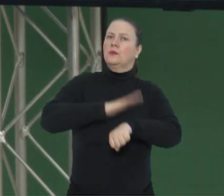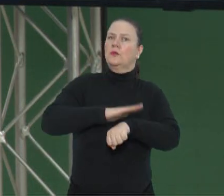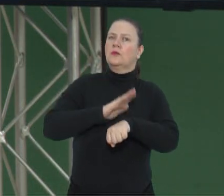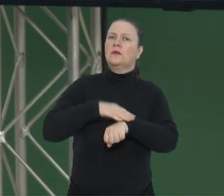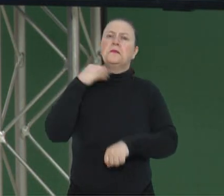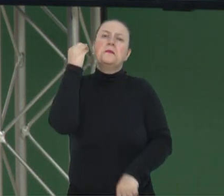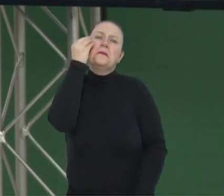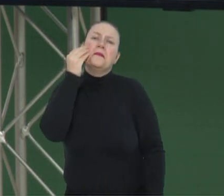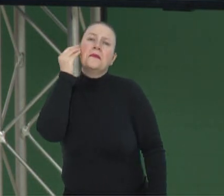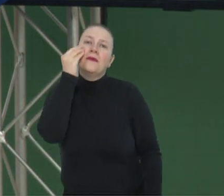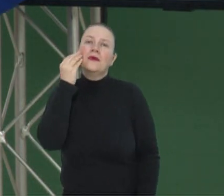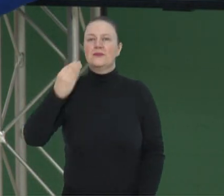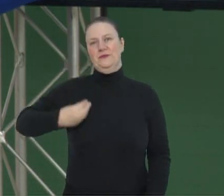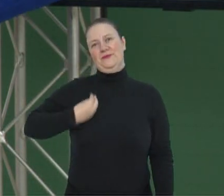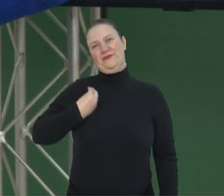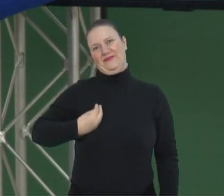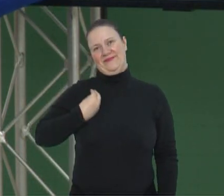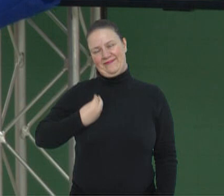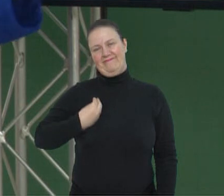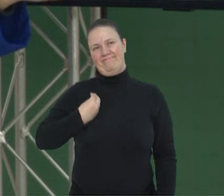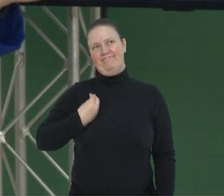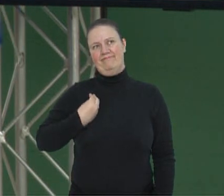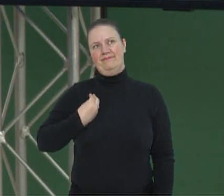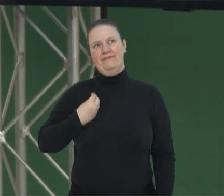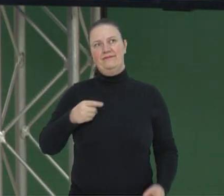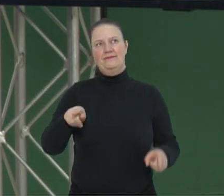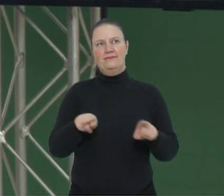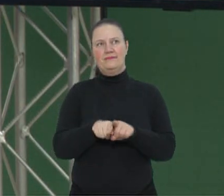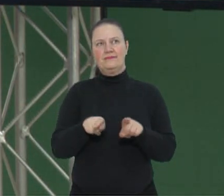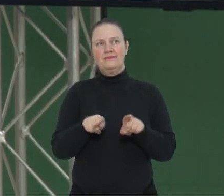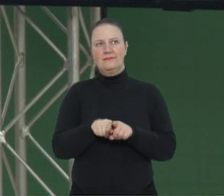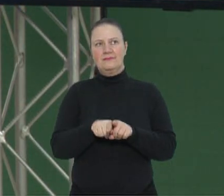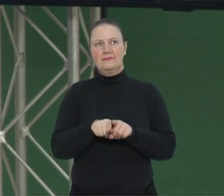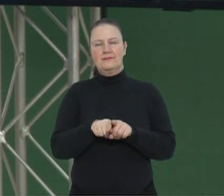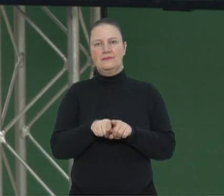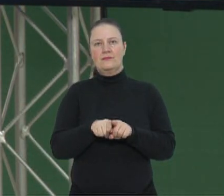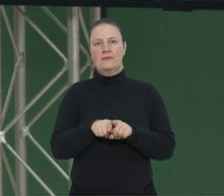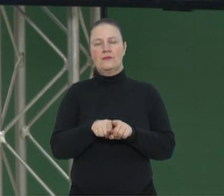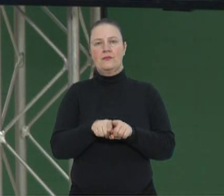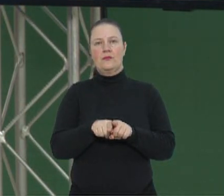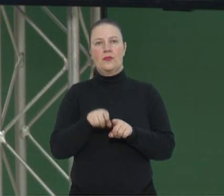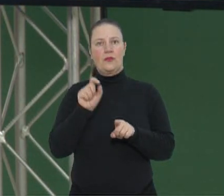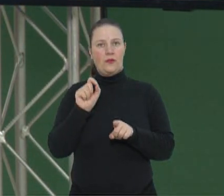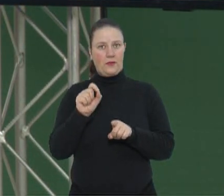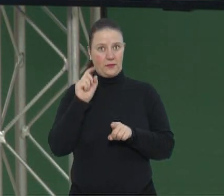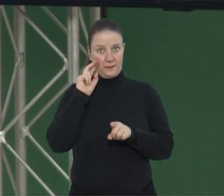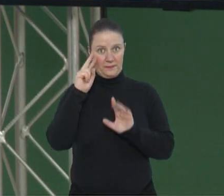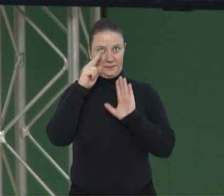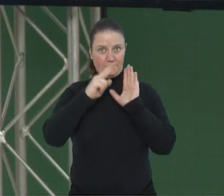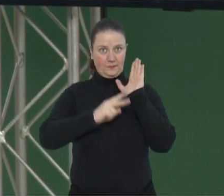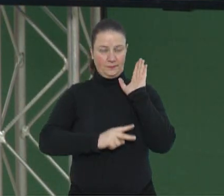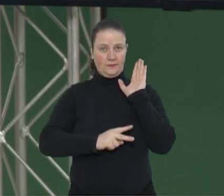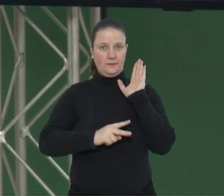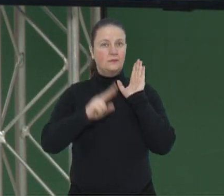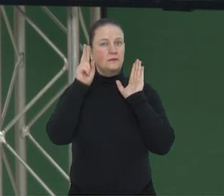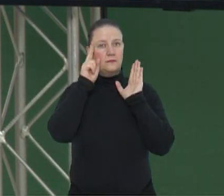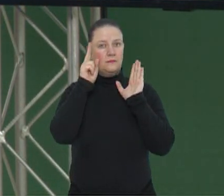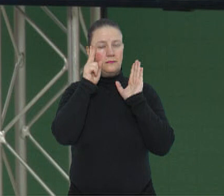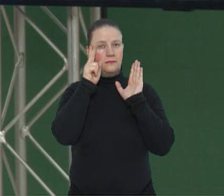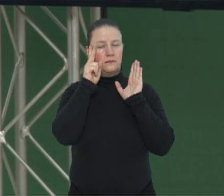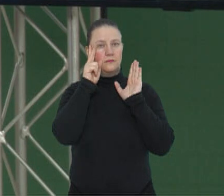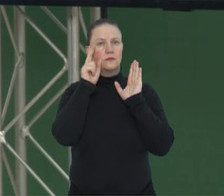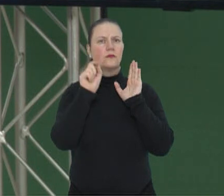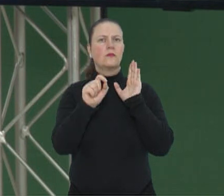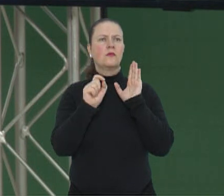de repente, né? Regressar valorando lo pouco, saboreando uma copa. Recordem-se, né, sobre